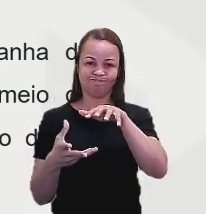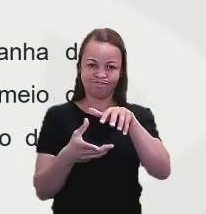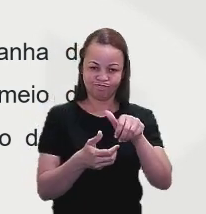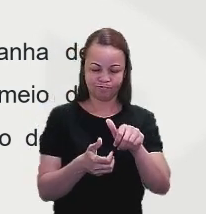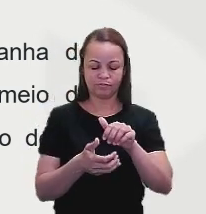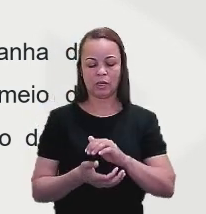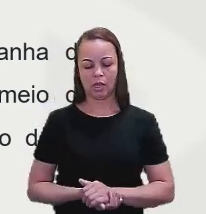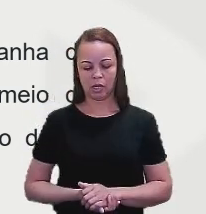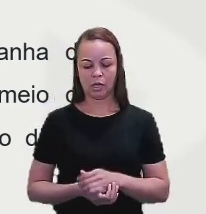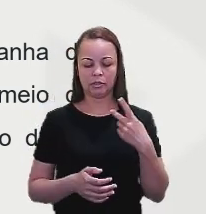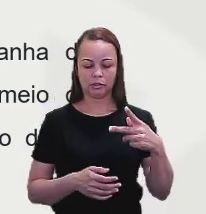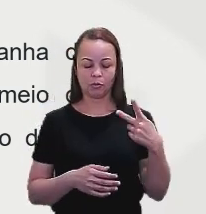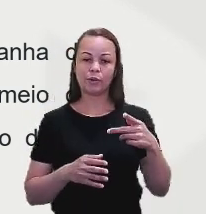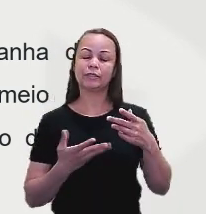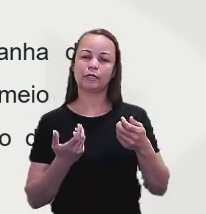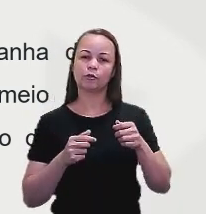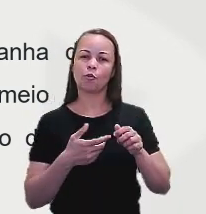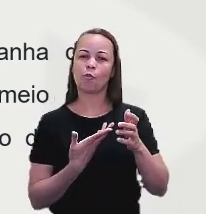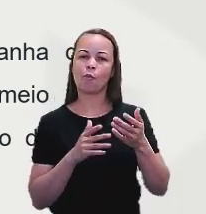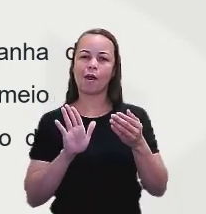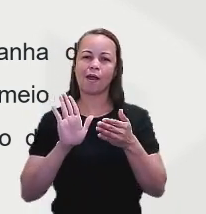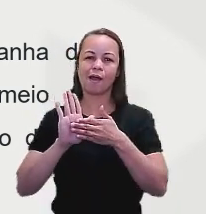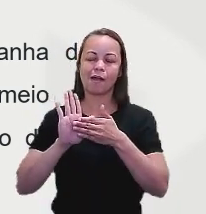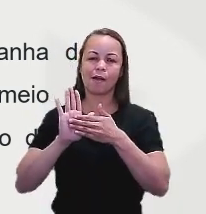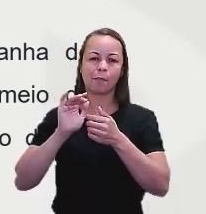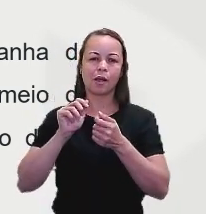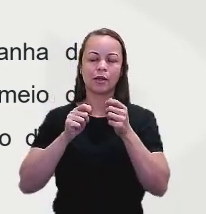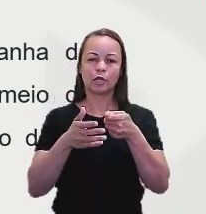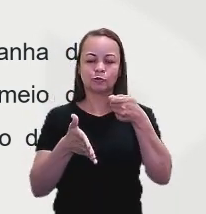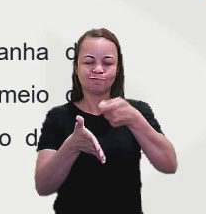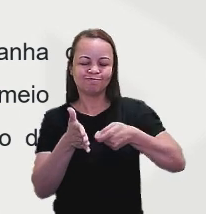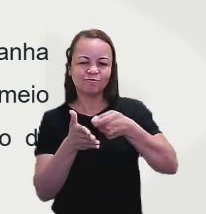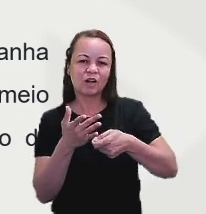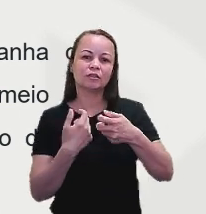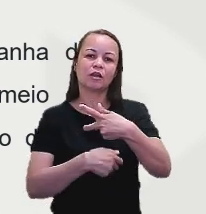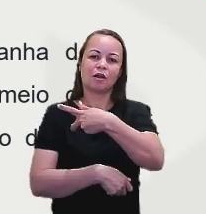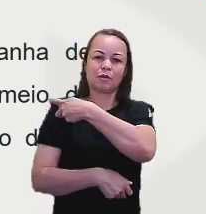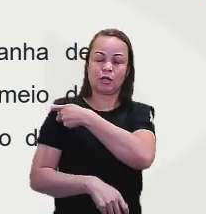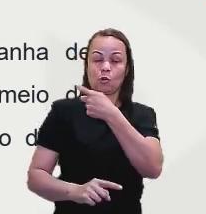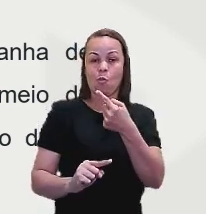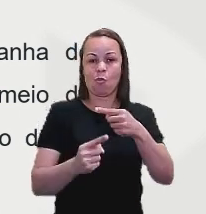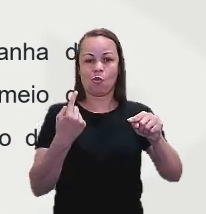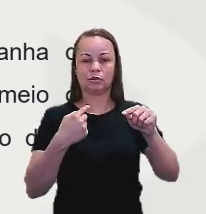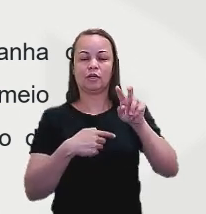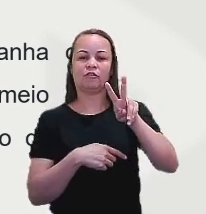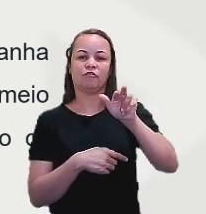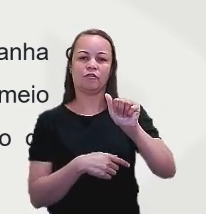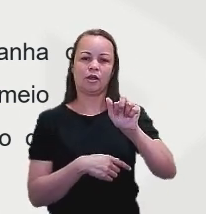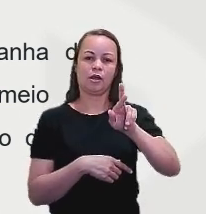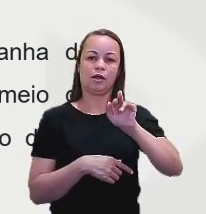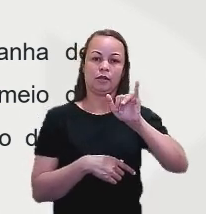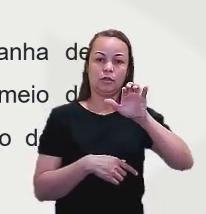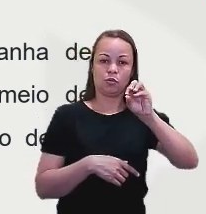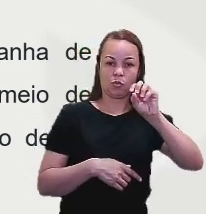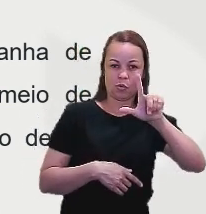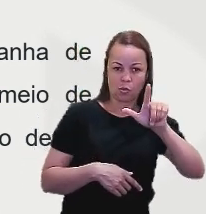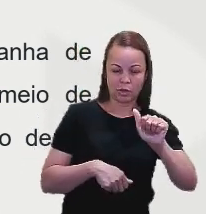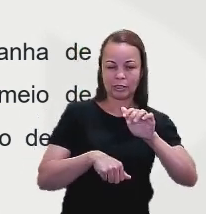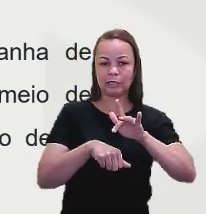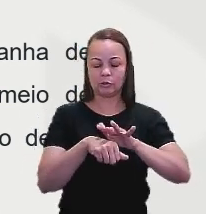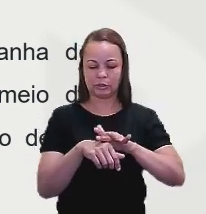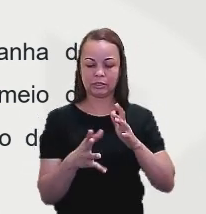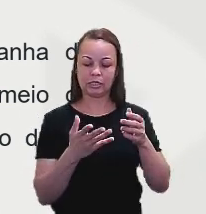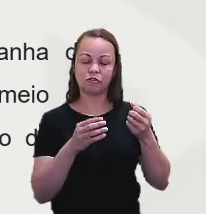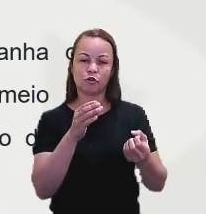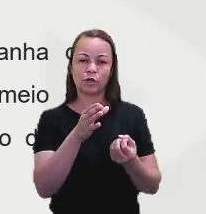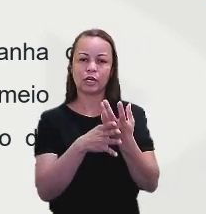da população com a campanha de vacinação obrigatória contra a varíola, implantada na cidade por meio de Oswaldo Cruz,